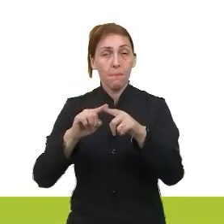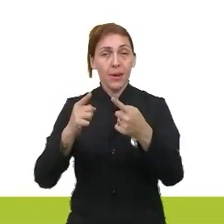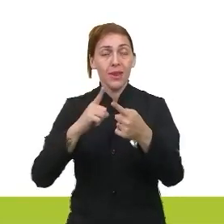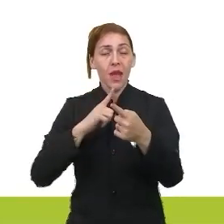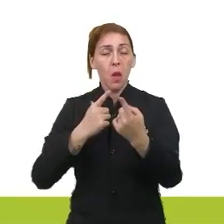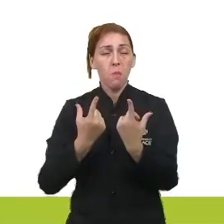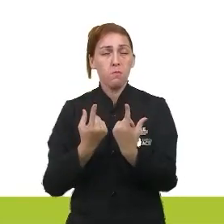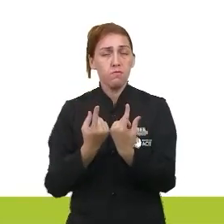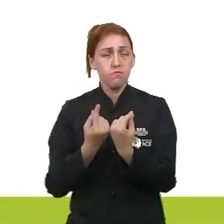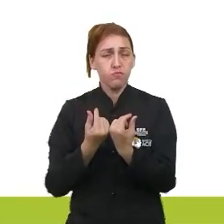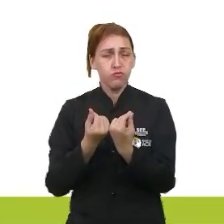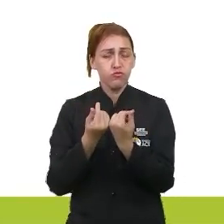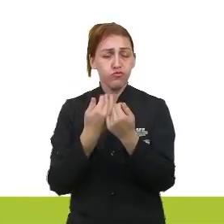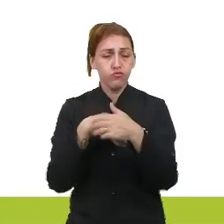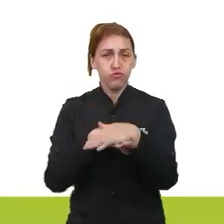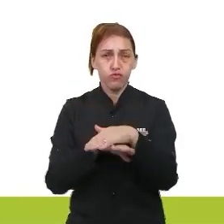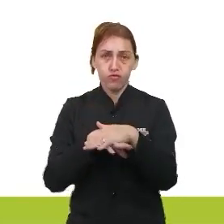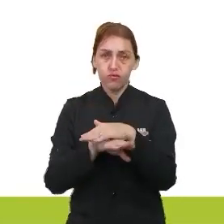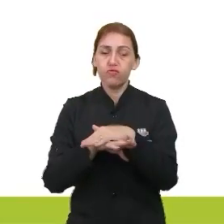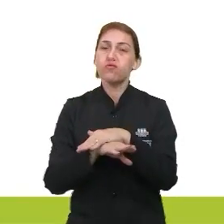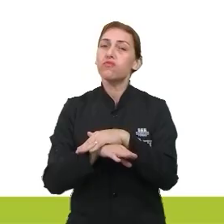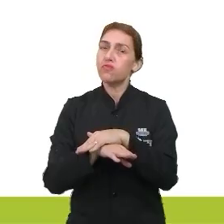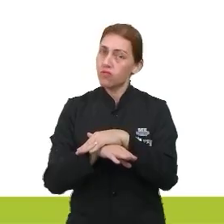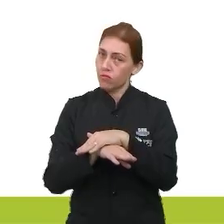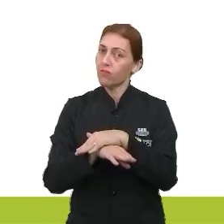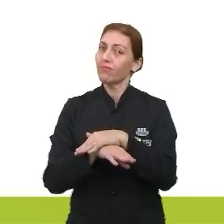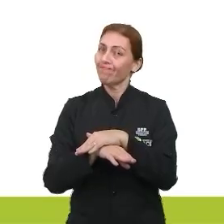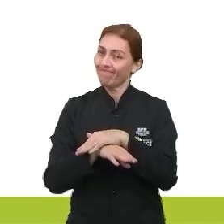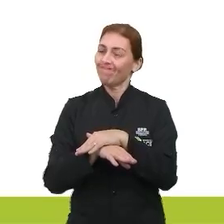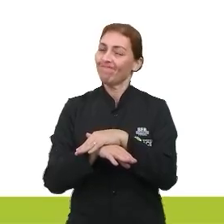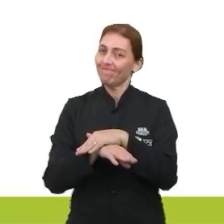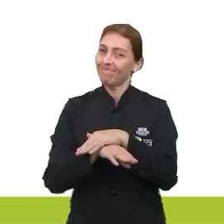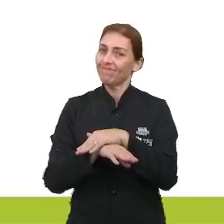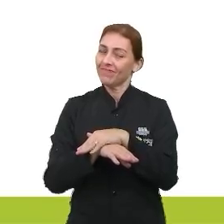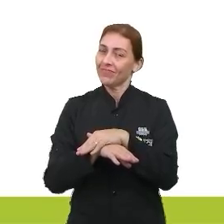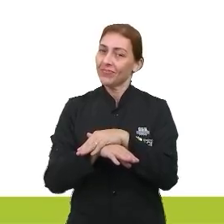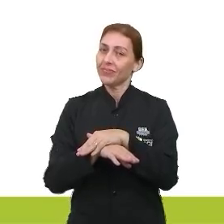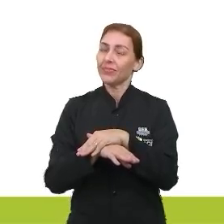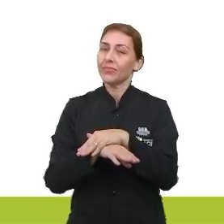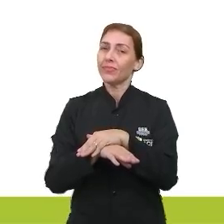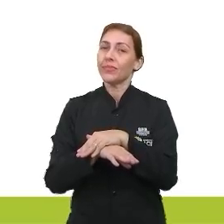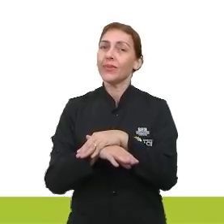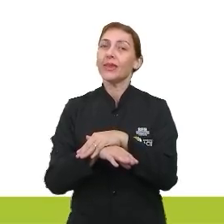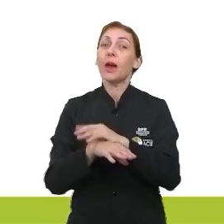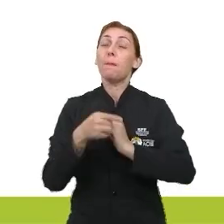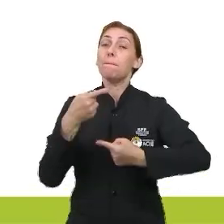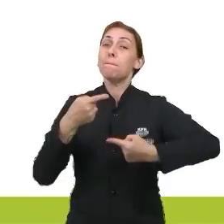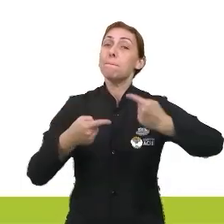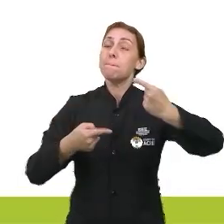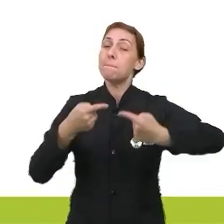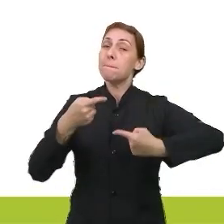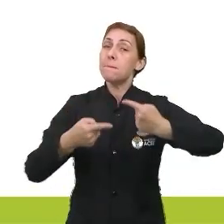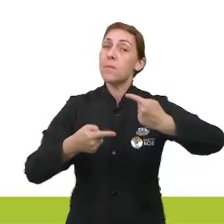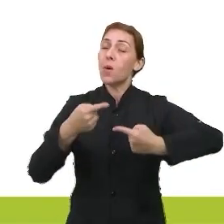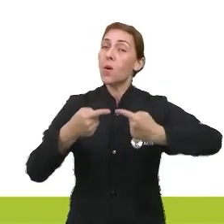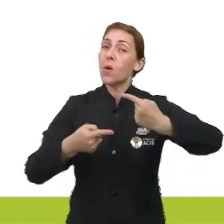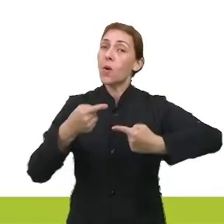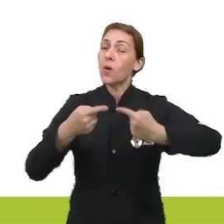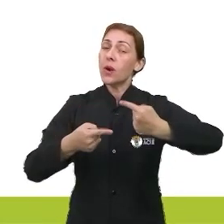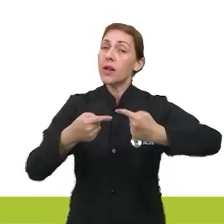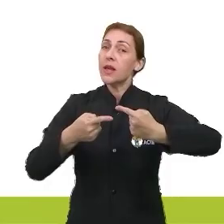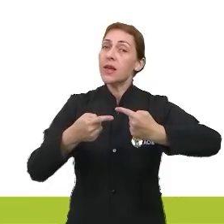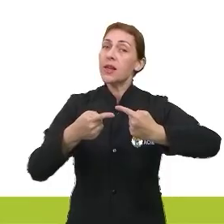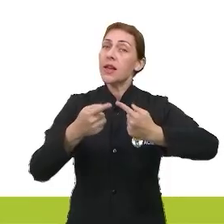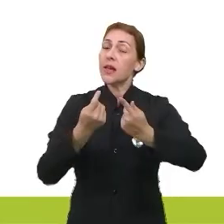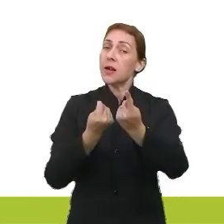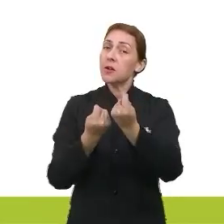muito capital, muito dinheiro. Capital é dinheiro, não é isso, gente? Fruto da política mercantilista que